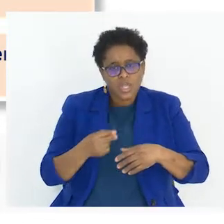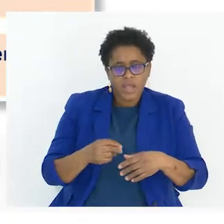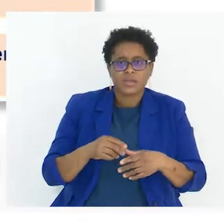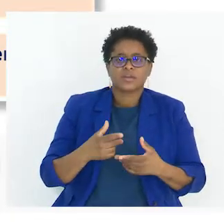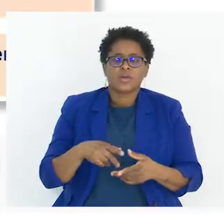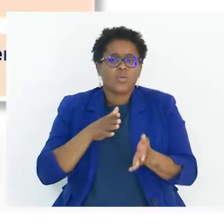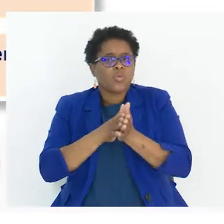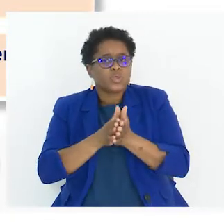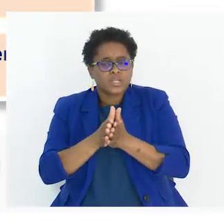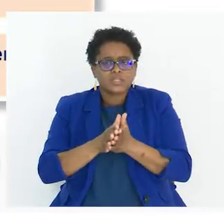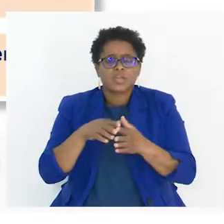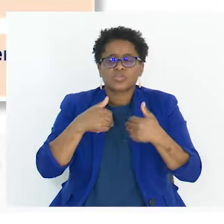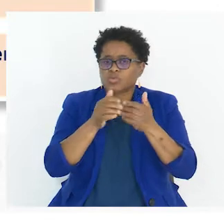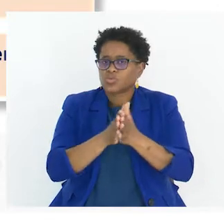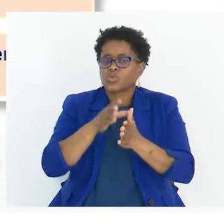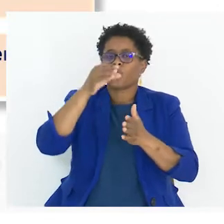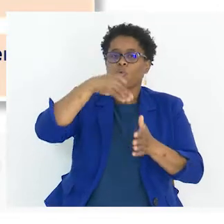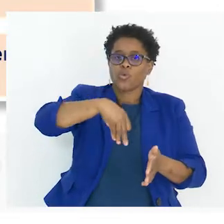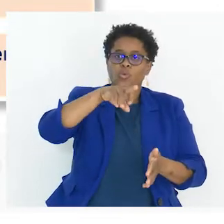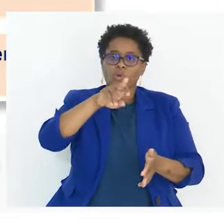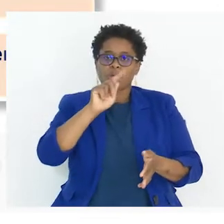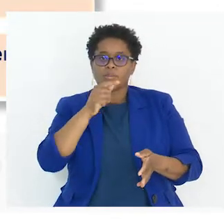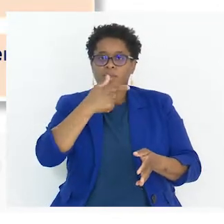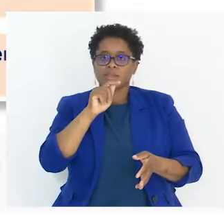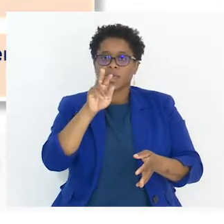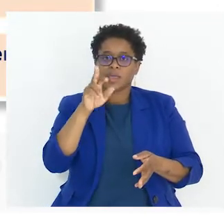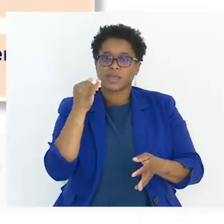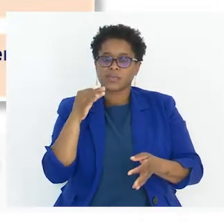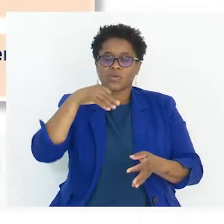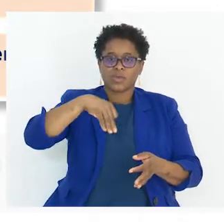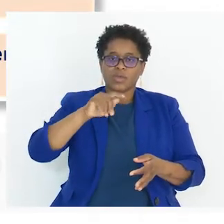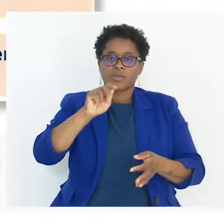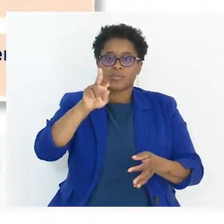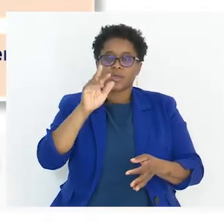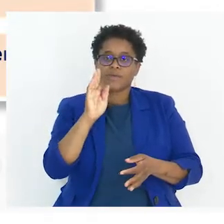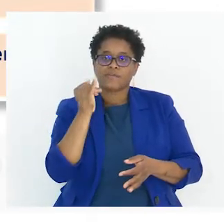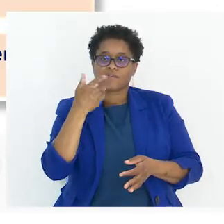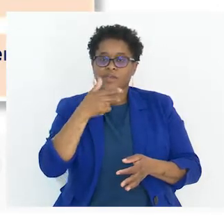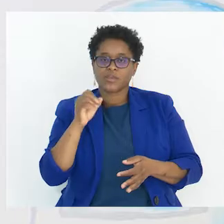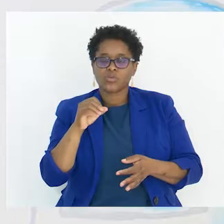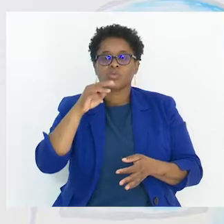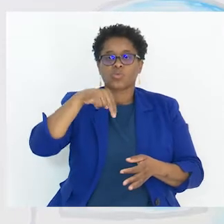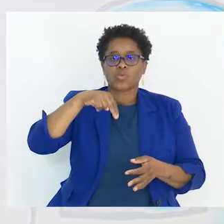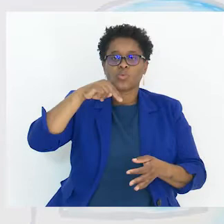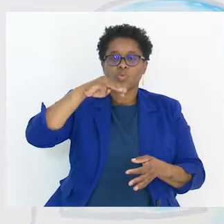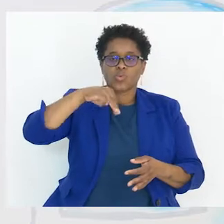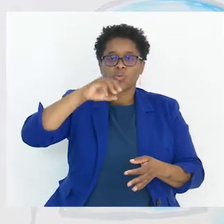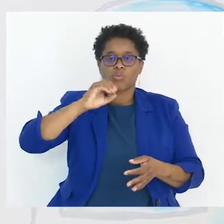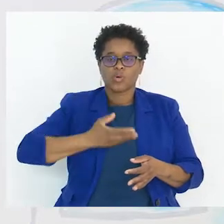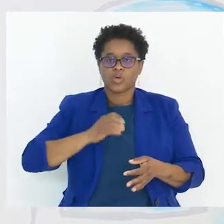utilizados sobretudo no pretérito perfeito do modo indicativo. Acabamos